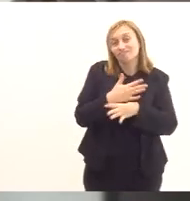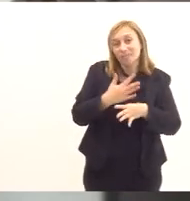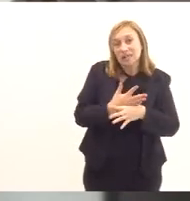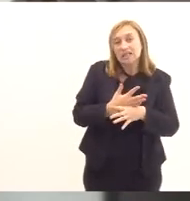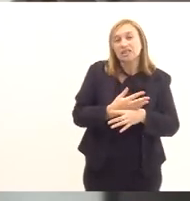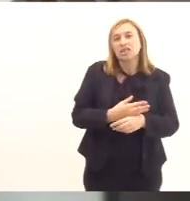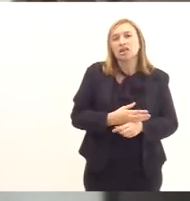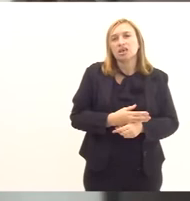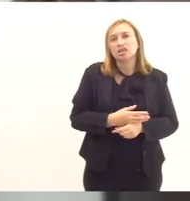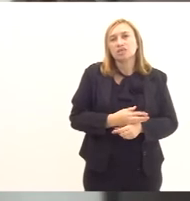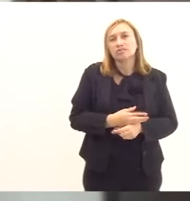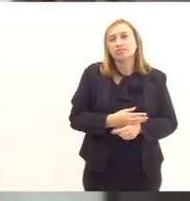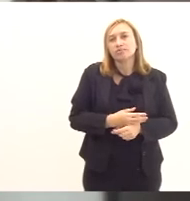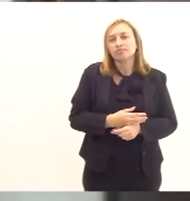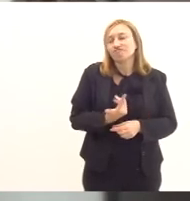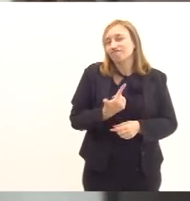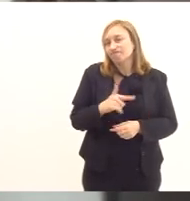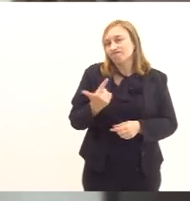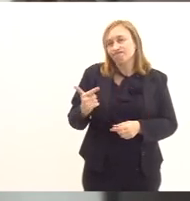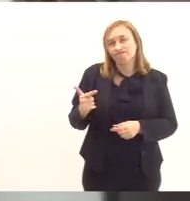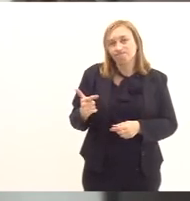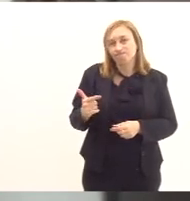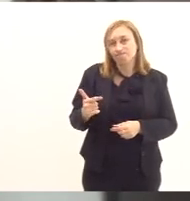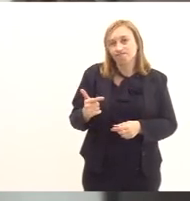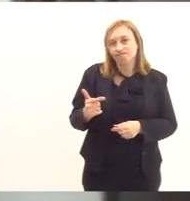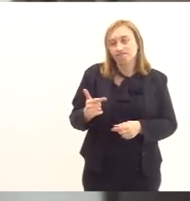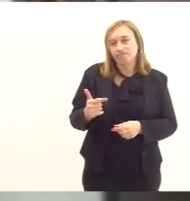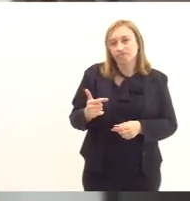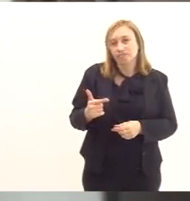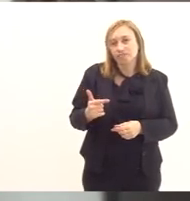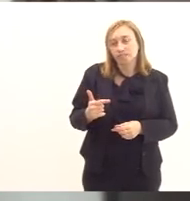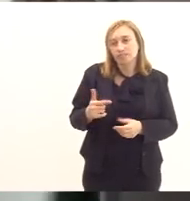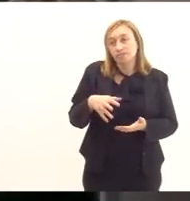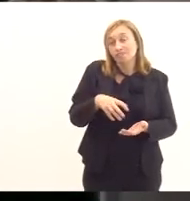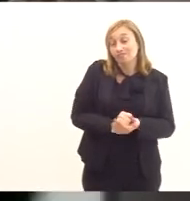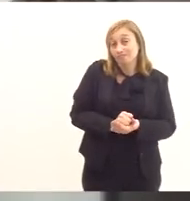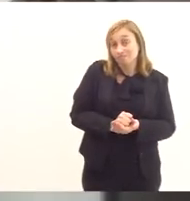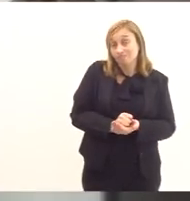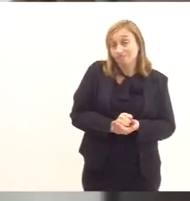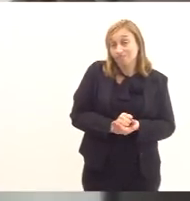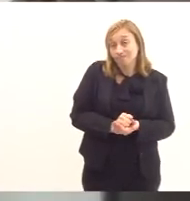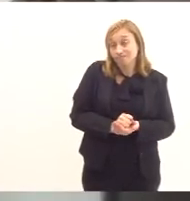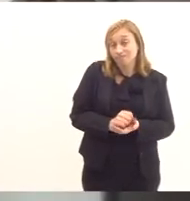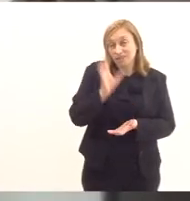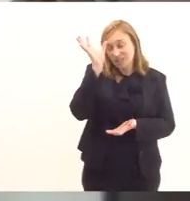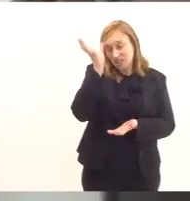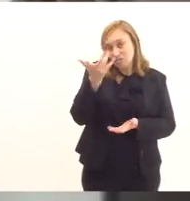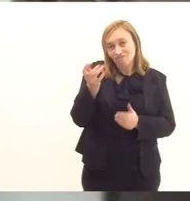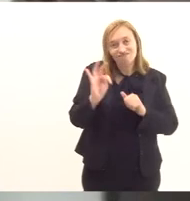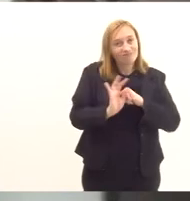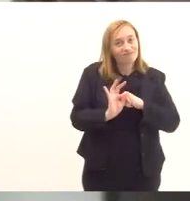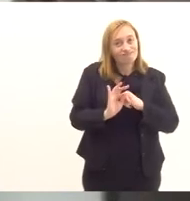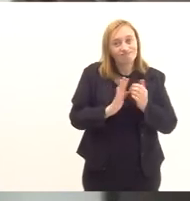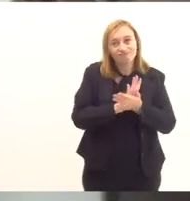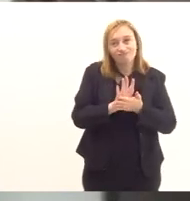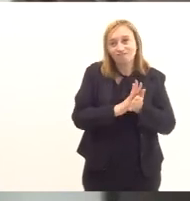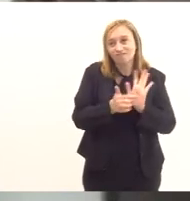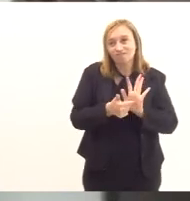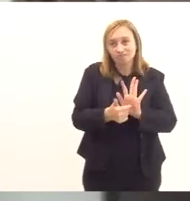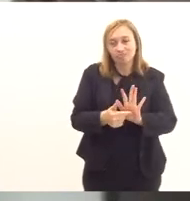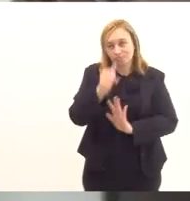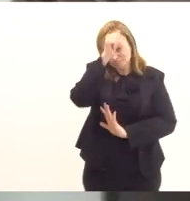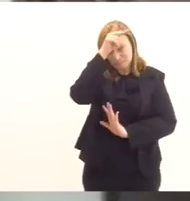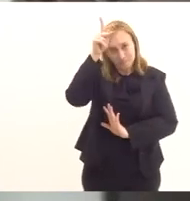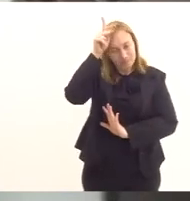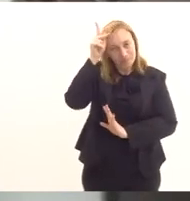cidade é ainda não tinha né E aí se registro ainda não tinha solução técnica apontada